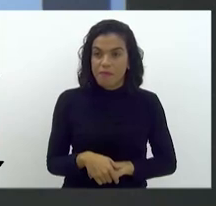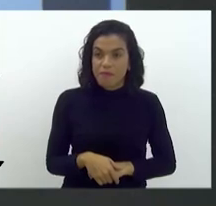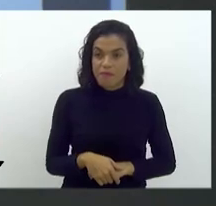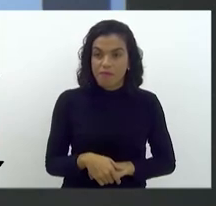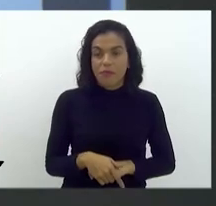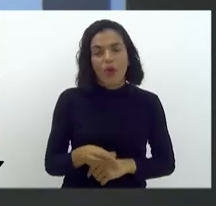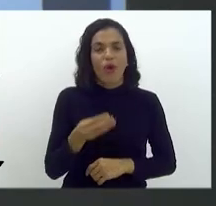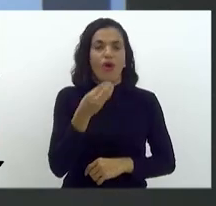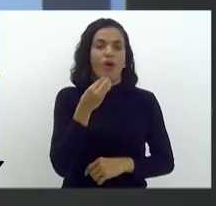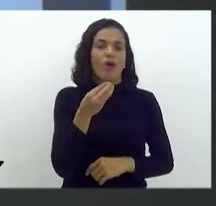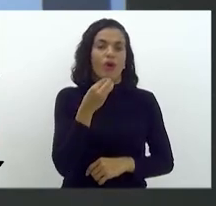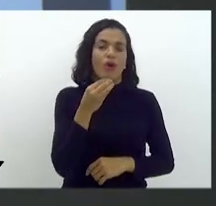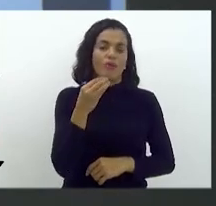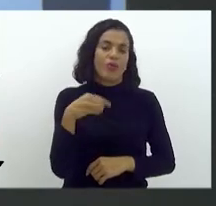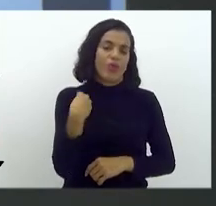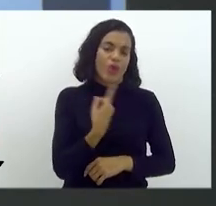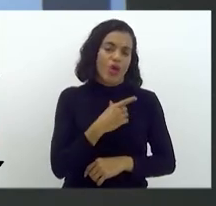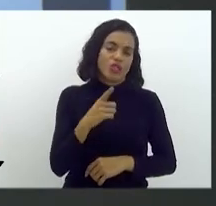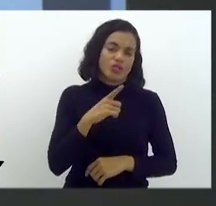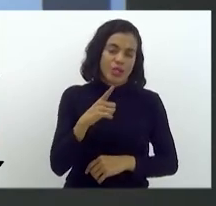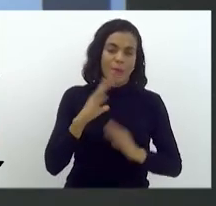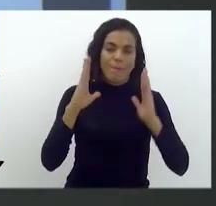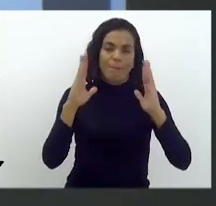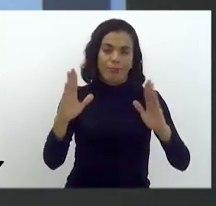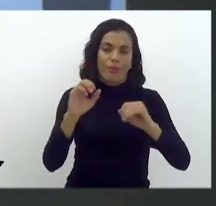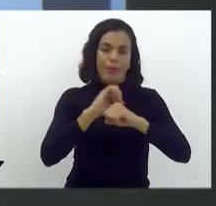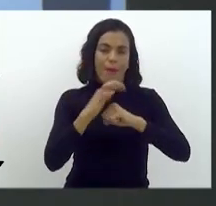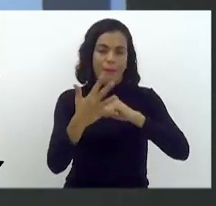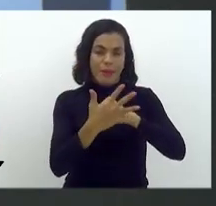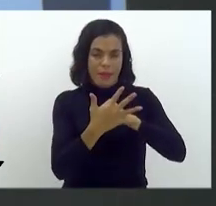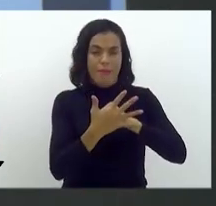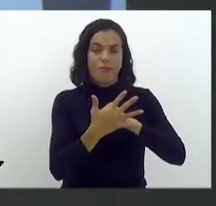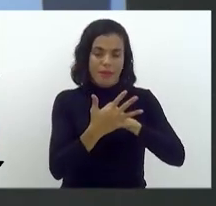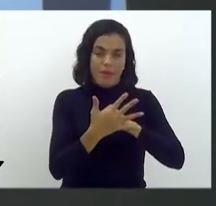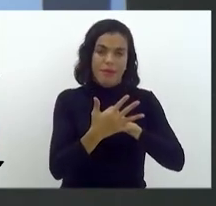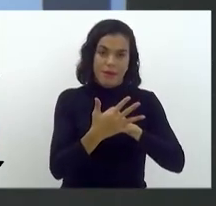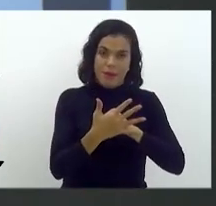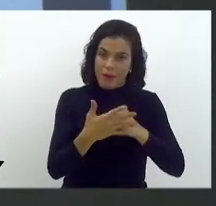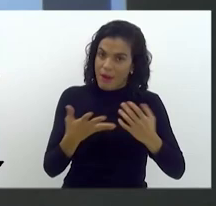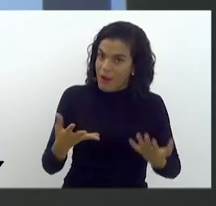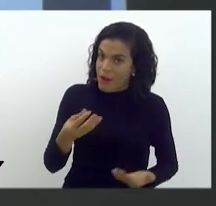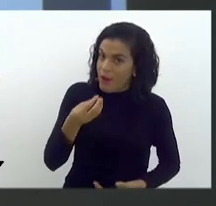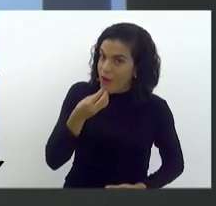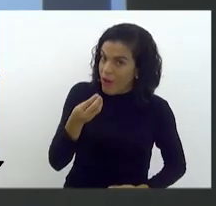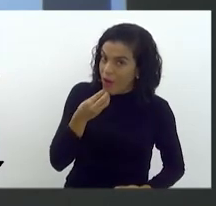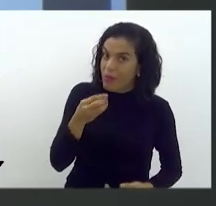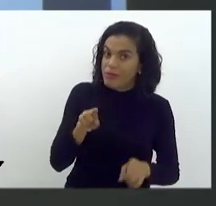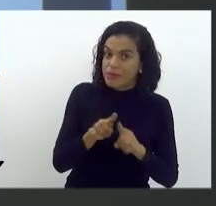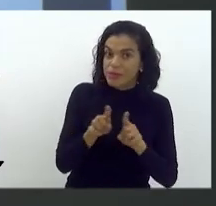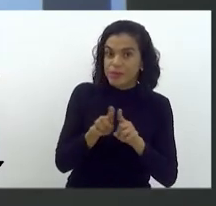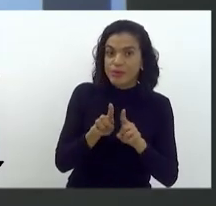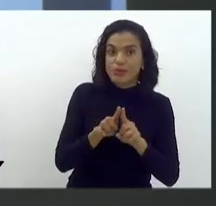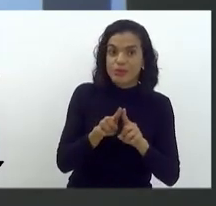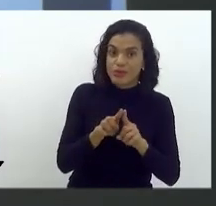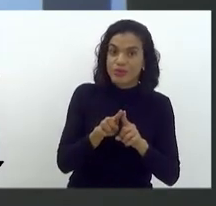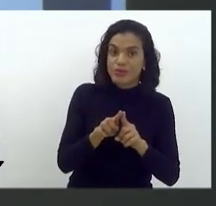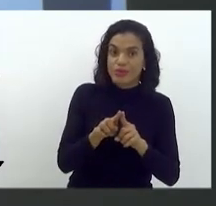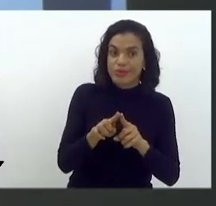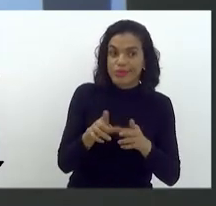é claro que nós enfrentamos o período da pandemia de isolamento social e certamente se refletiu também